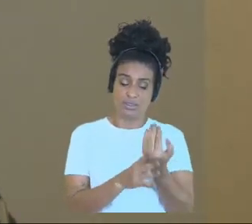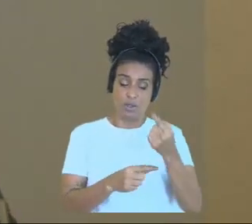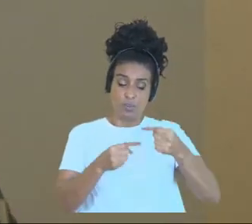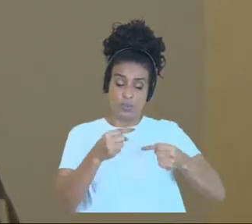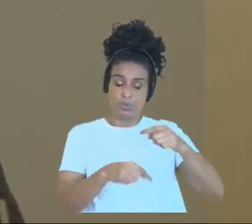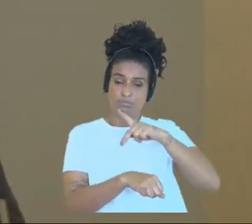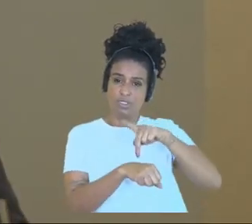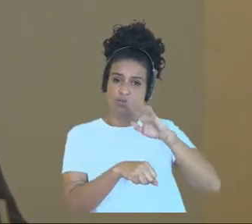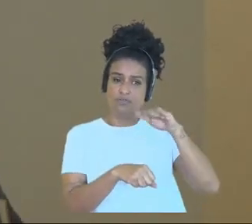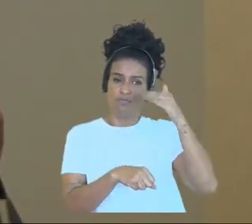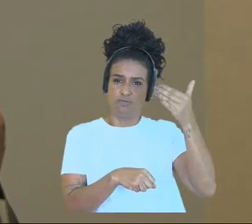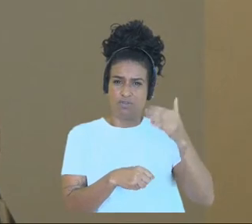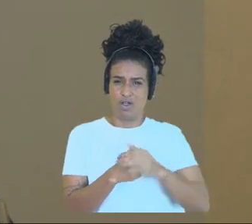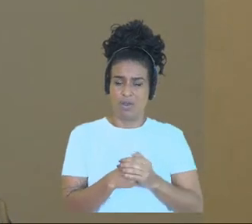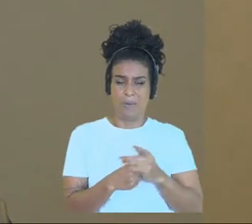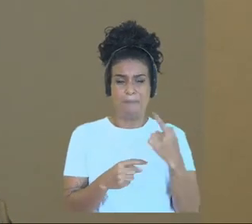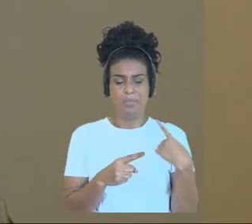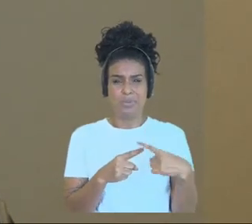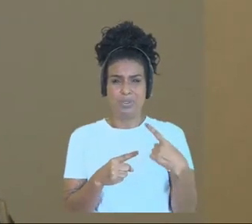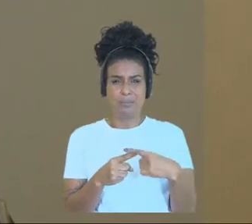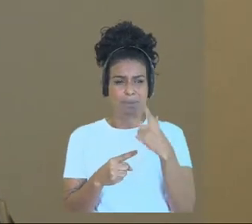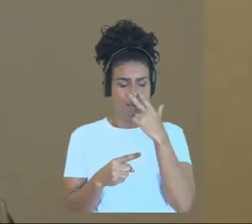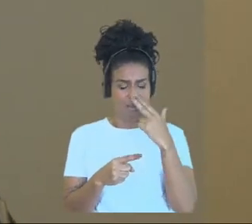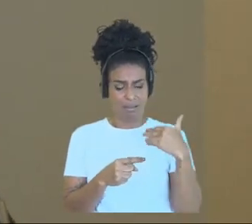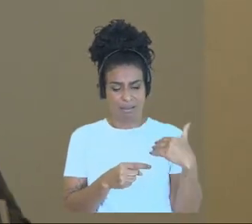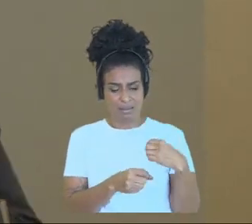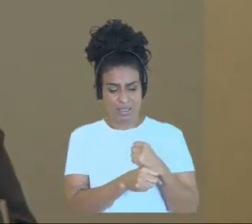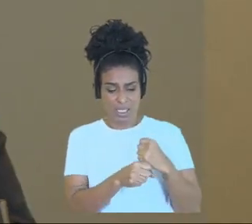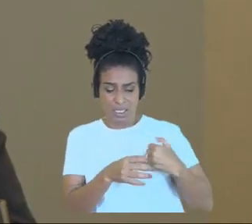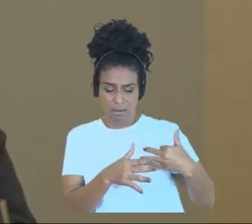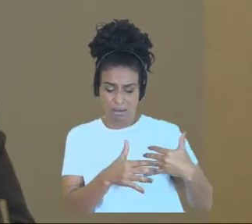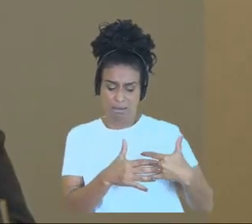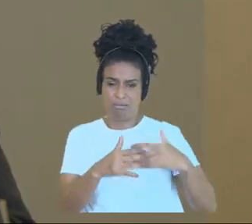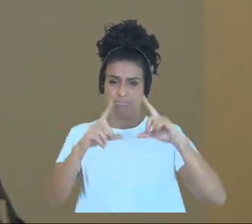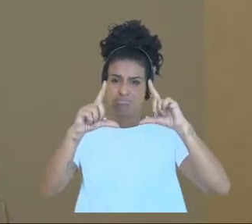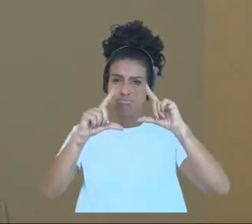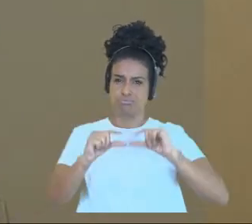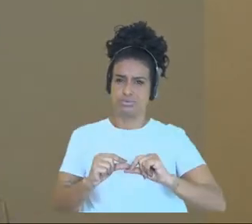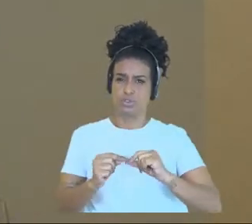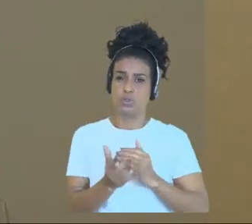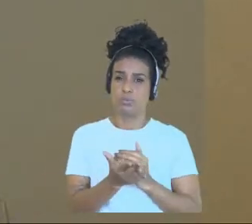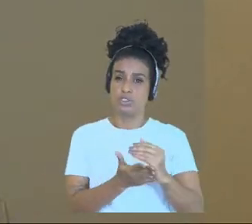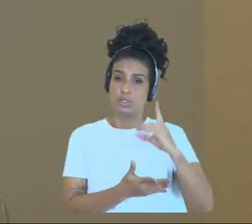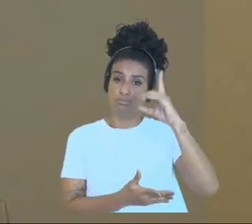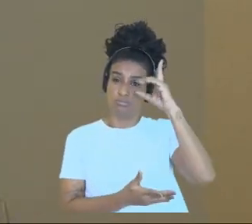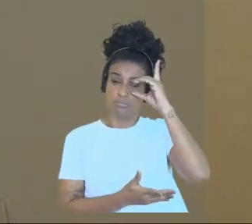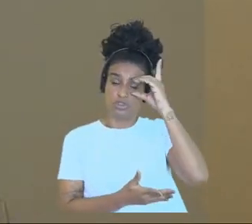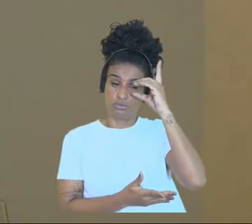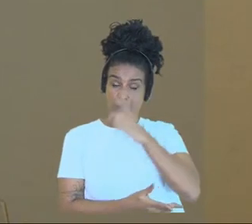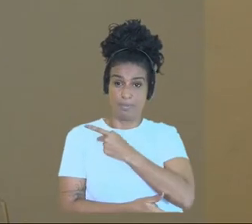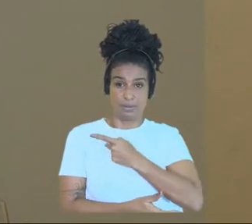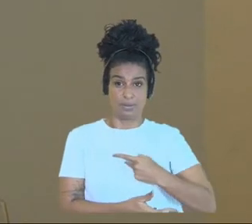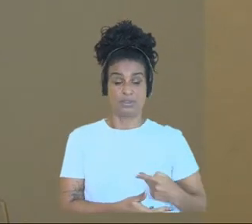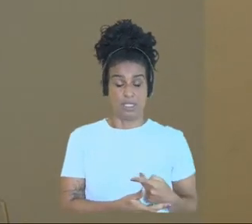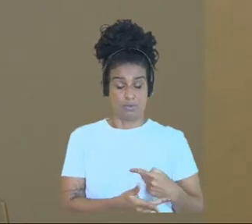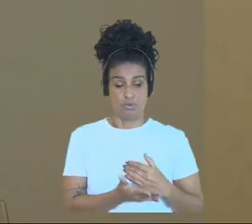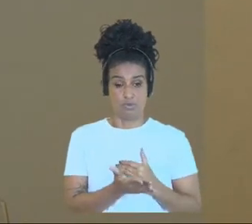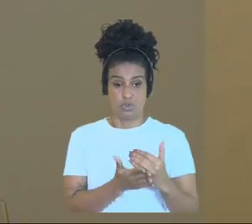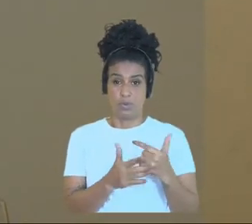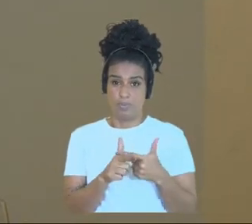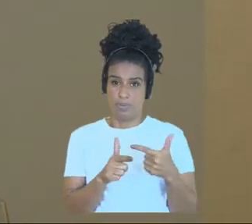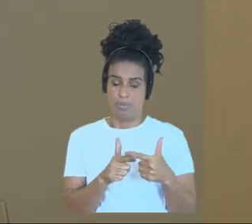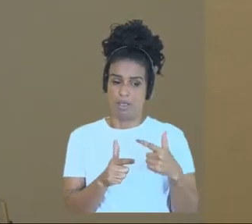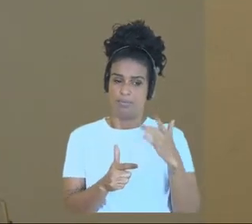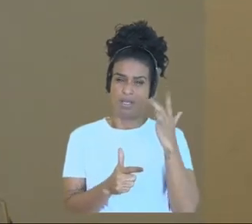externa brasileira. O Itamaraty foi muito maltratado ao longo de muitos anos. Não começou no Bolsonaro, começou no governo Dilma. E talvez o